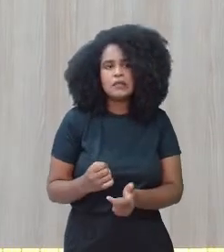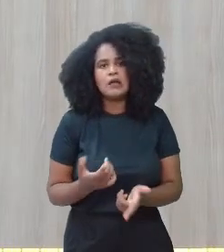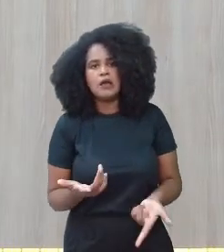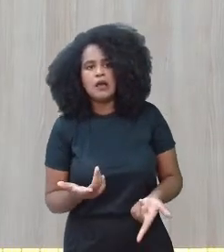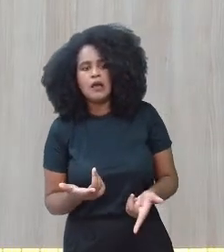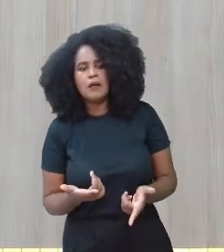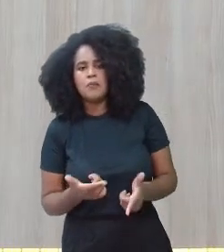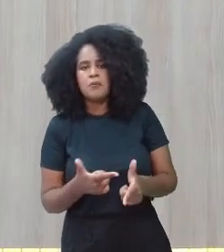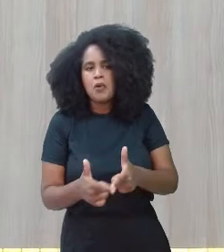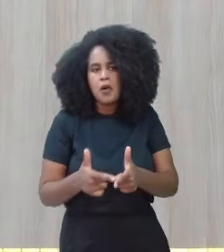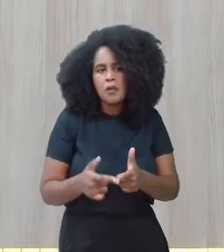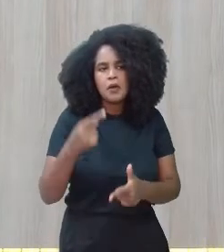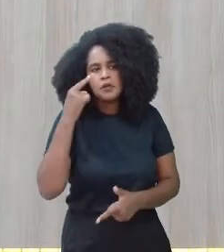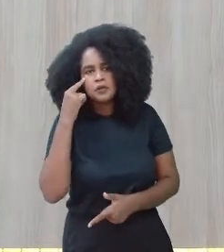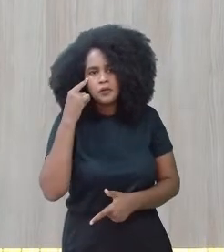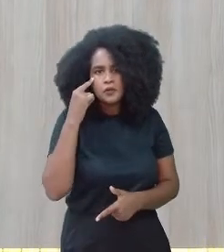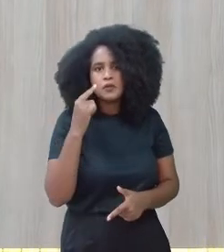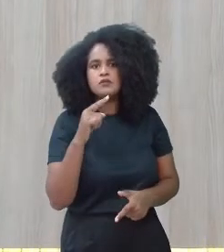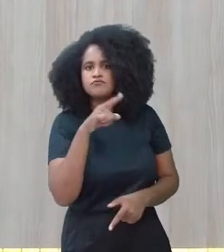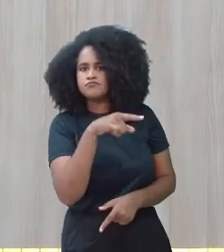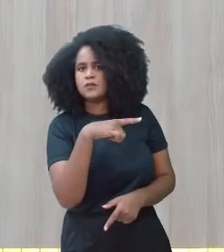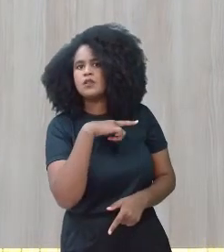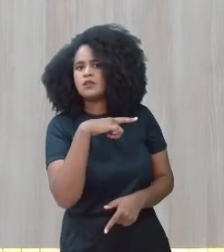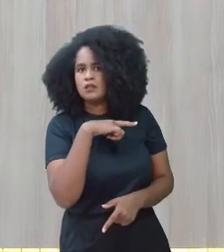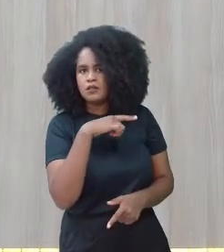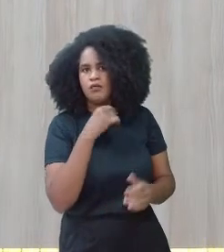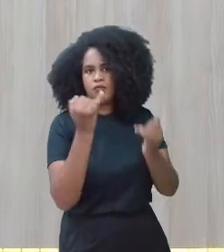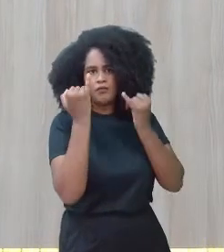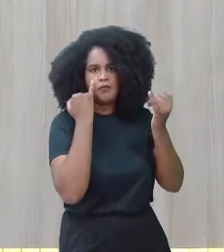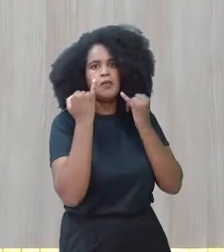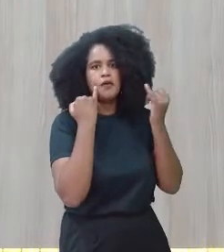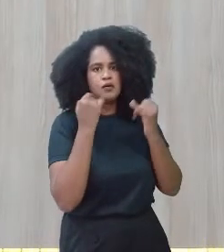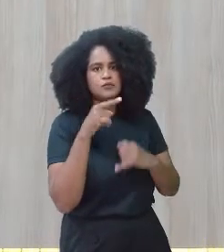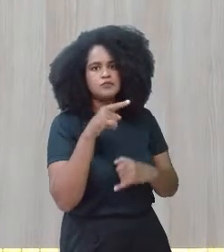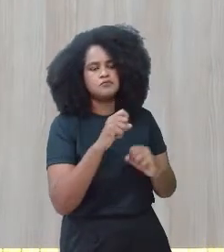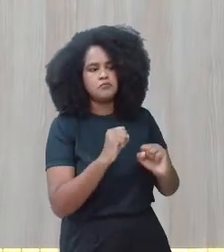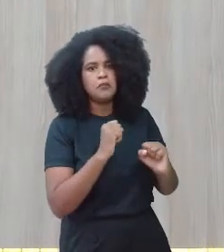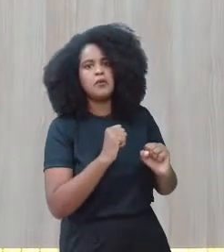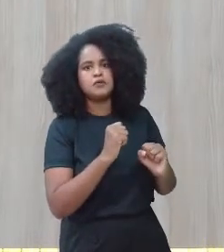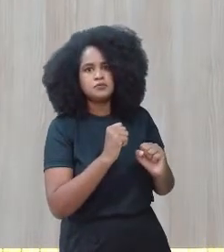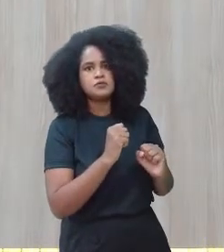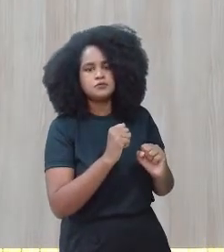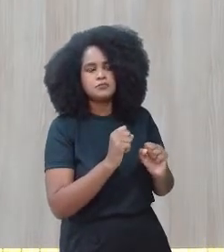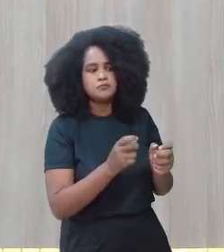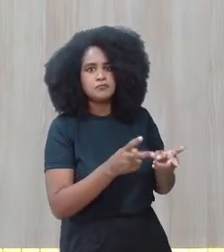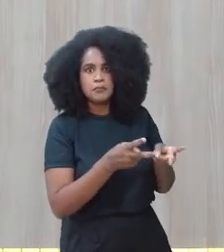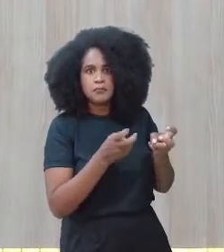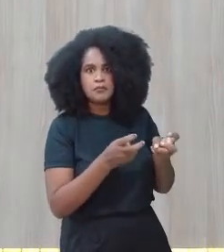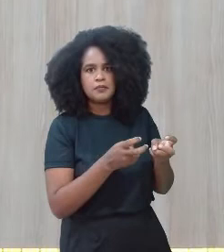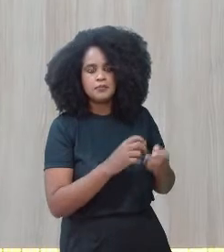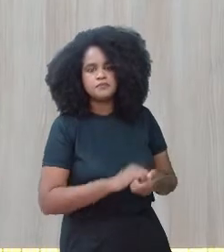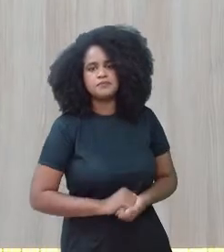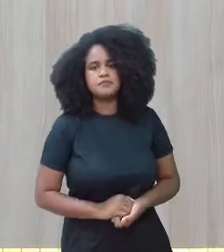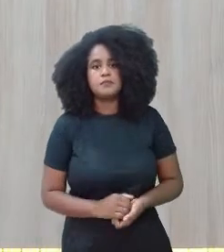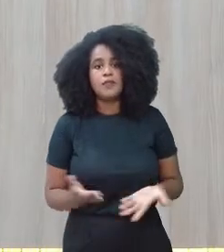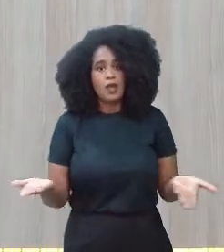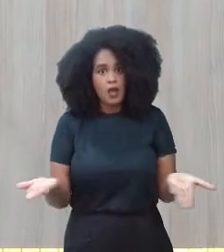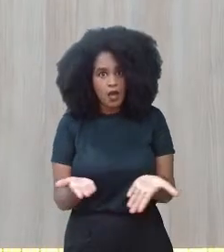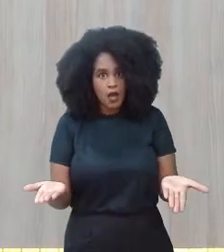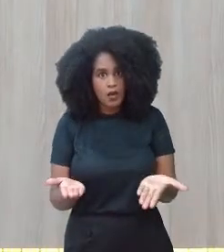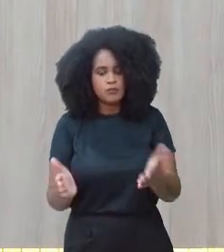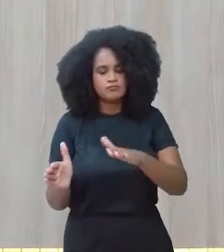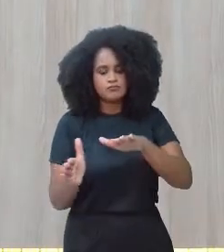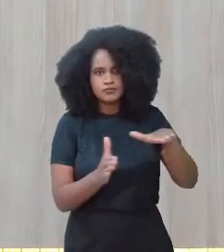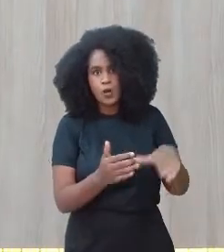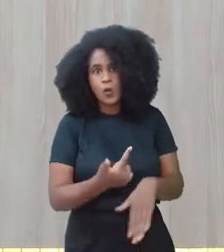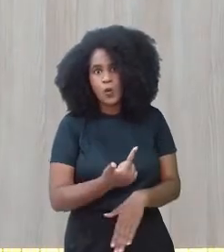um íconezinho de dúvida, lá você pode tirar essa dúvida também e colocar nos comentários do YouTube, tá? Agora a Billy vai trocar para mim, colocar aqui